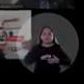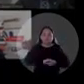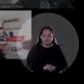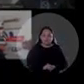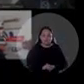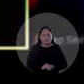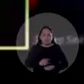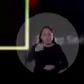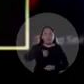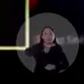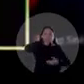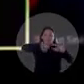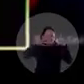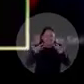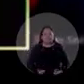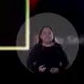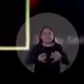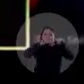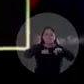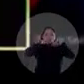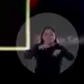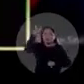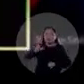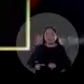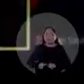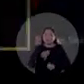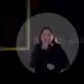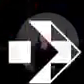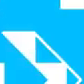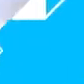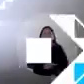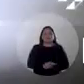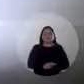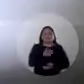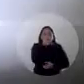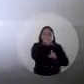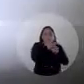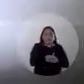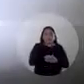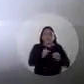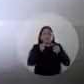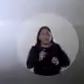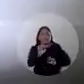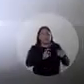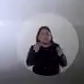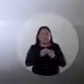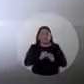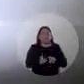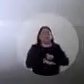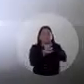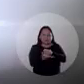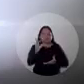amor ao próximo. Eu estou cansado de falar, de não ser ouvido. Em seis meses, dava para ter feito